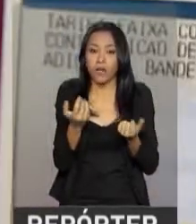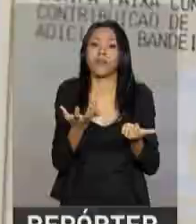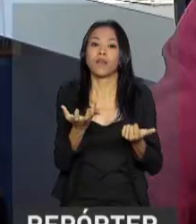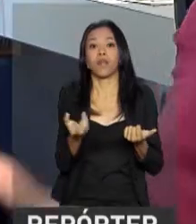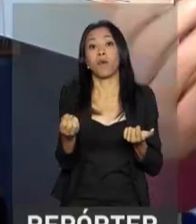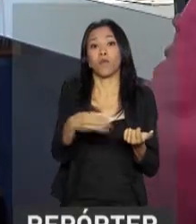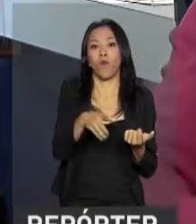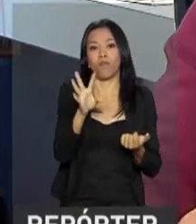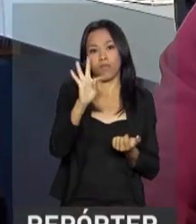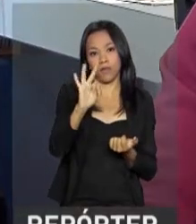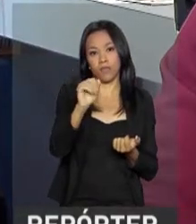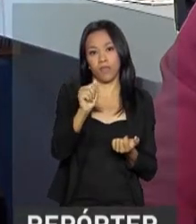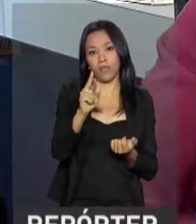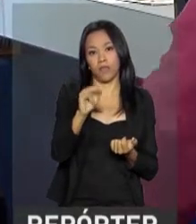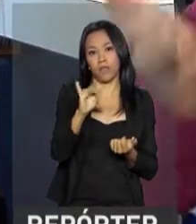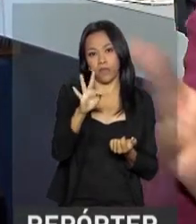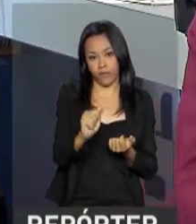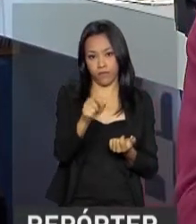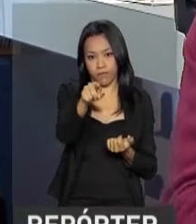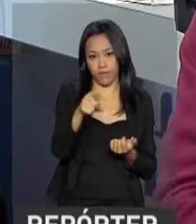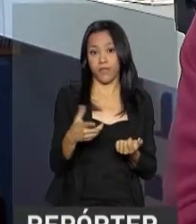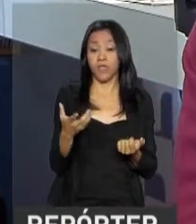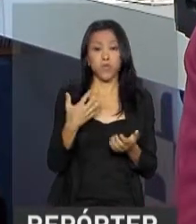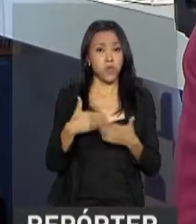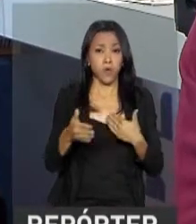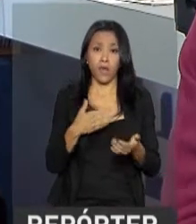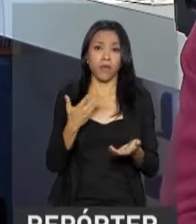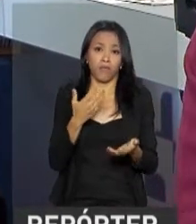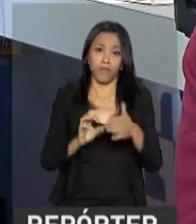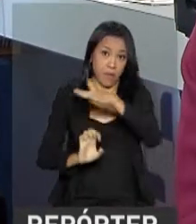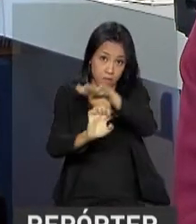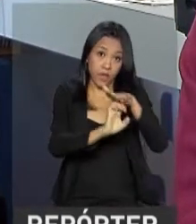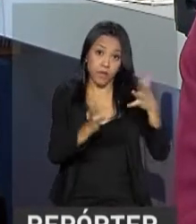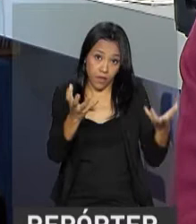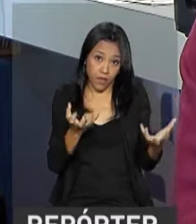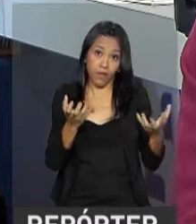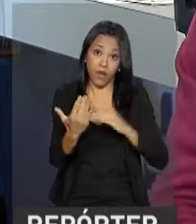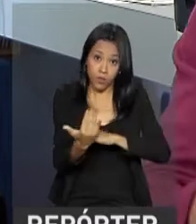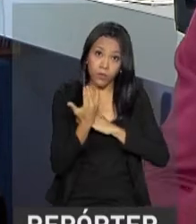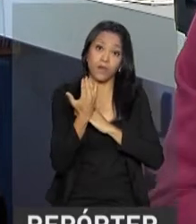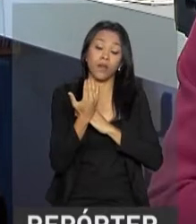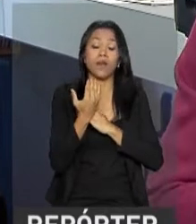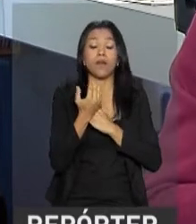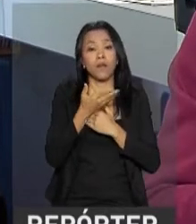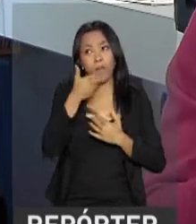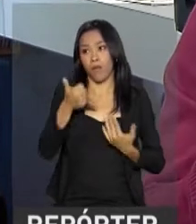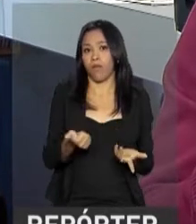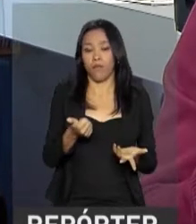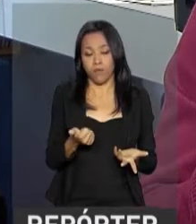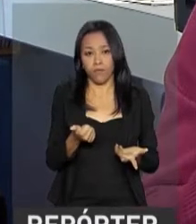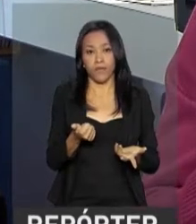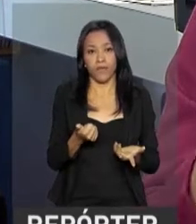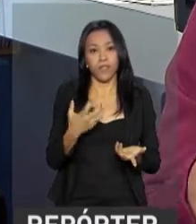tarifa tudo que vem pra dar retorno para o empresário acho que é importante acho que deixa a gente é até mais